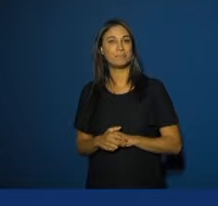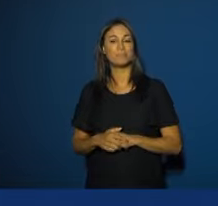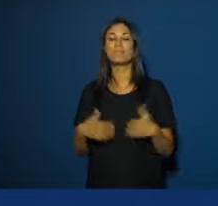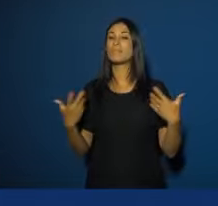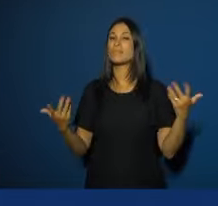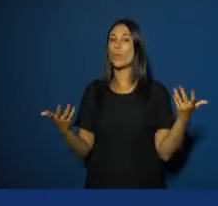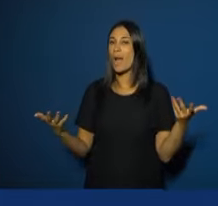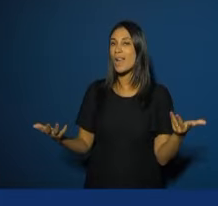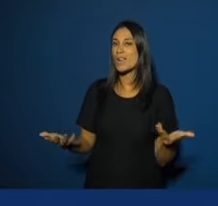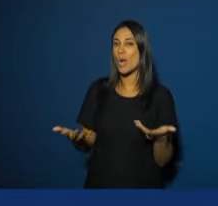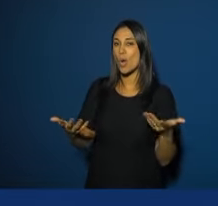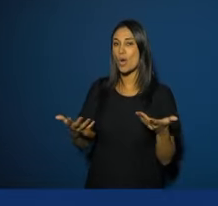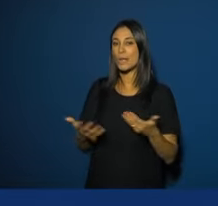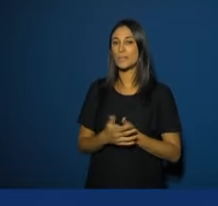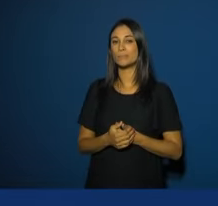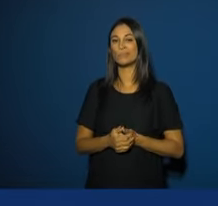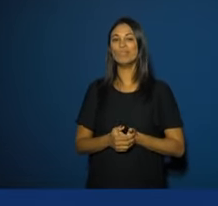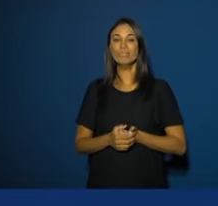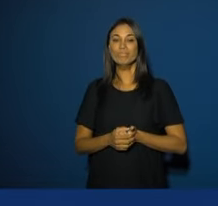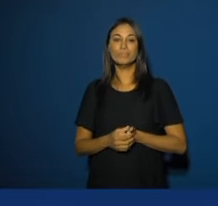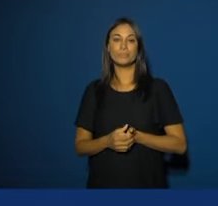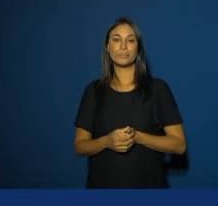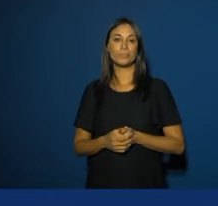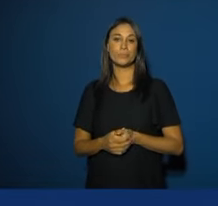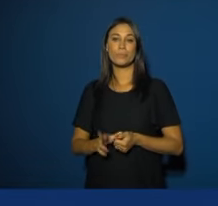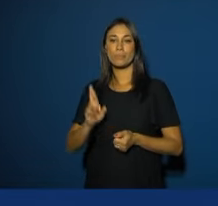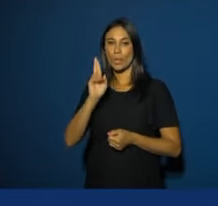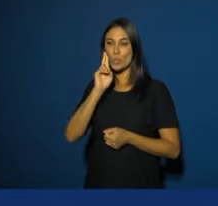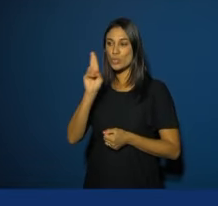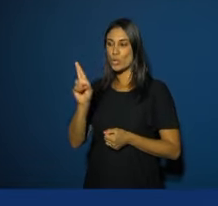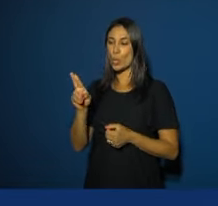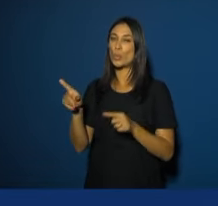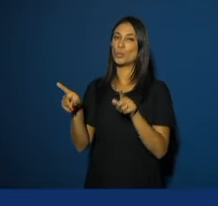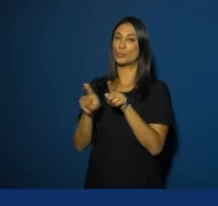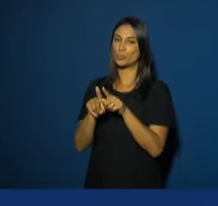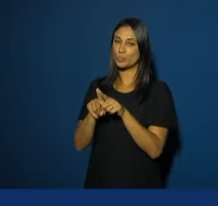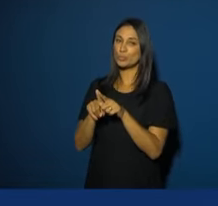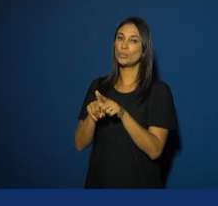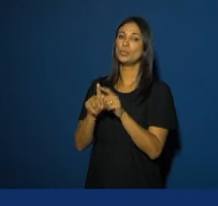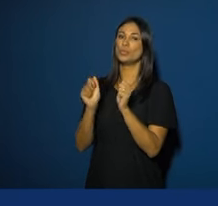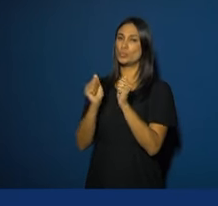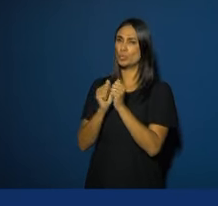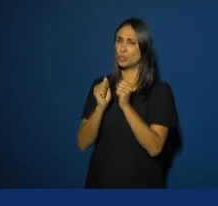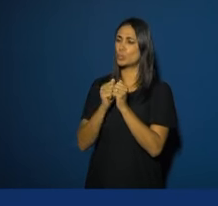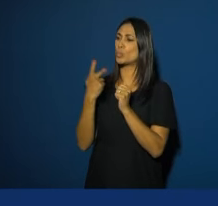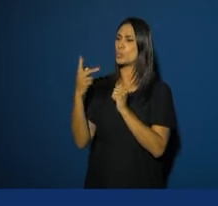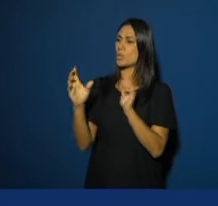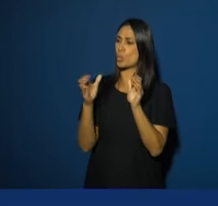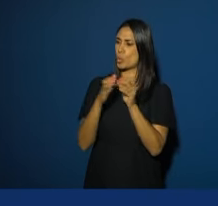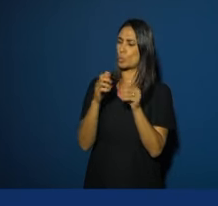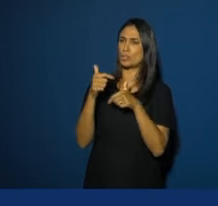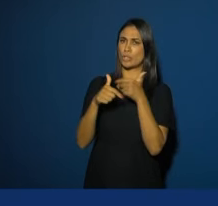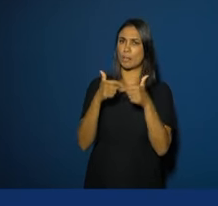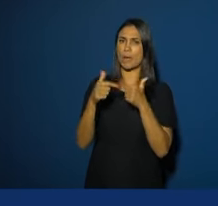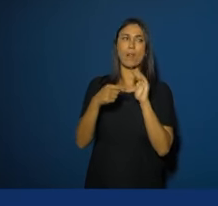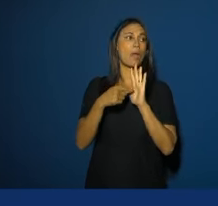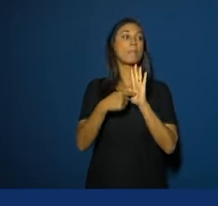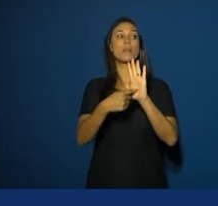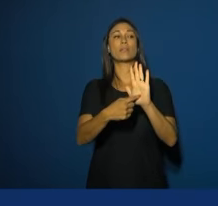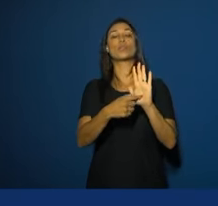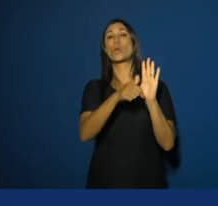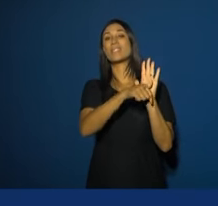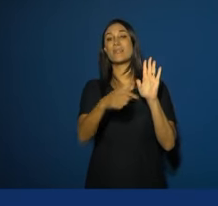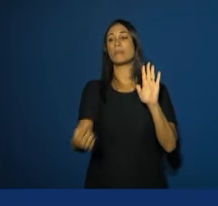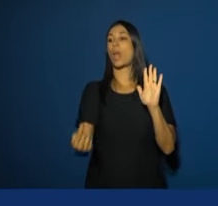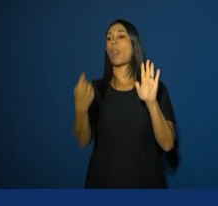e para levantar a bola um pouco né o senhor com seu time apresentou algumas semanas atrás o que que é